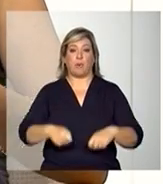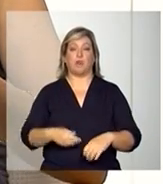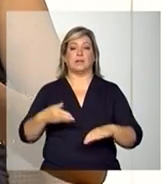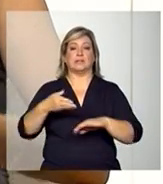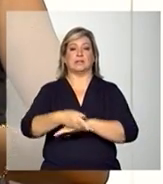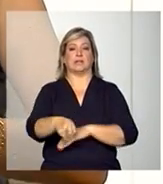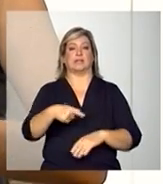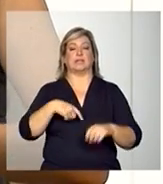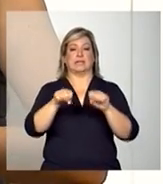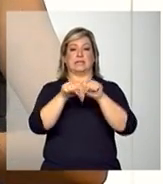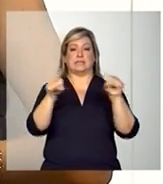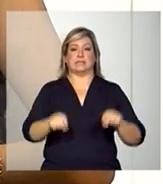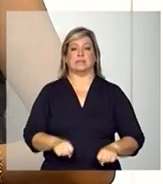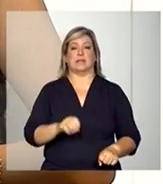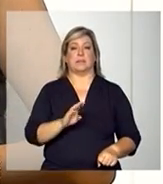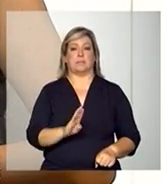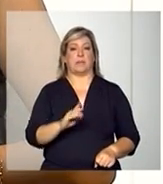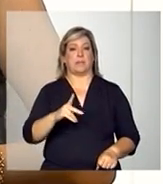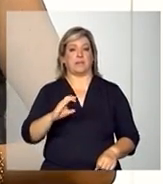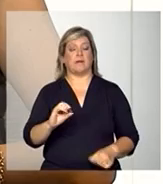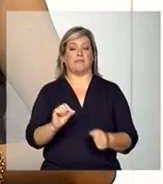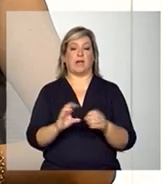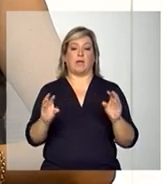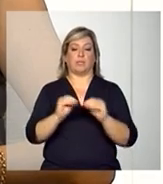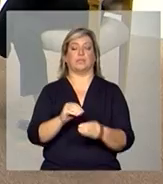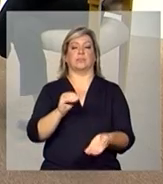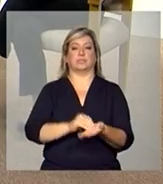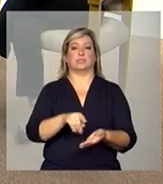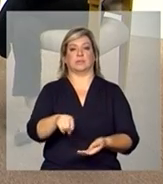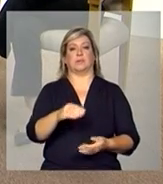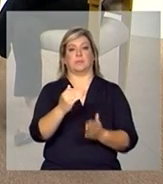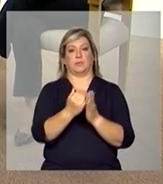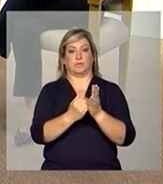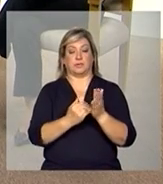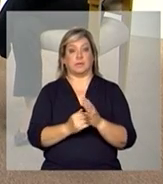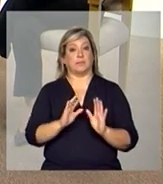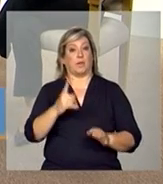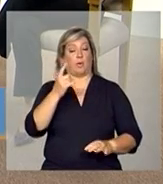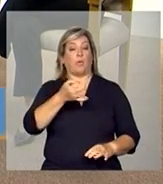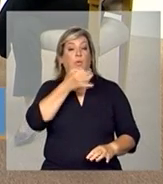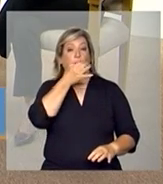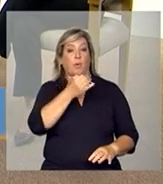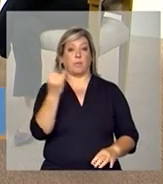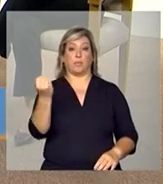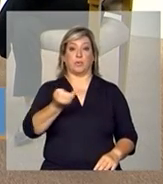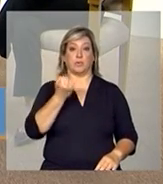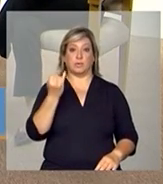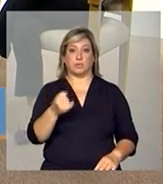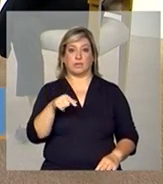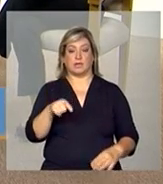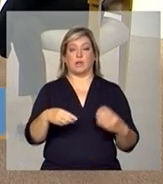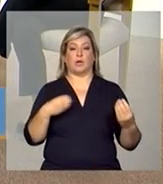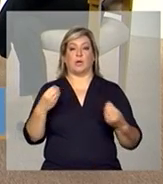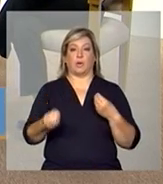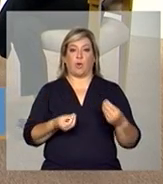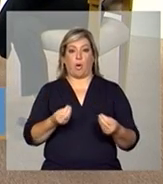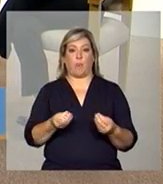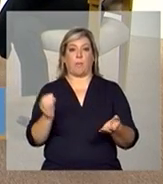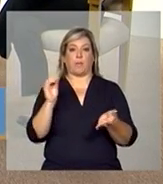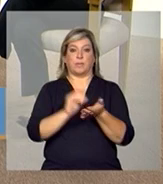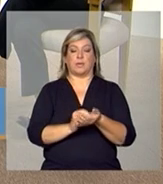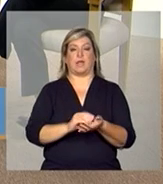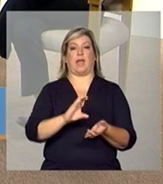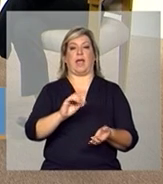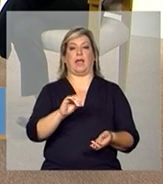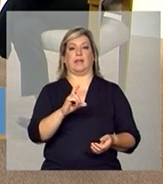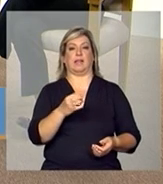BPC e fazer a adesão ao programa uma dica importante sobre o processo de cadastral do prefeito são os dados